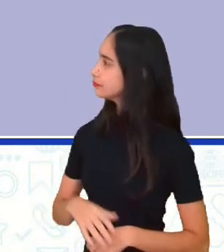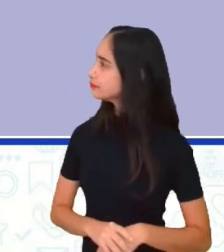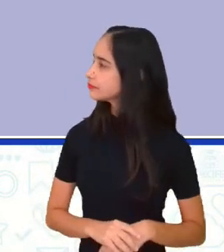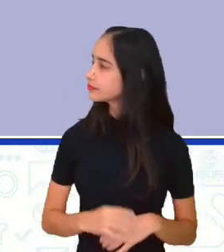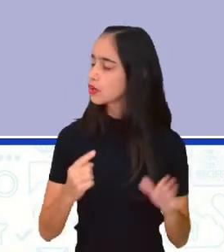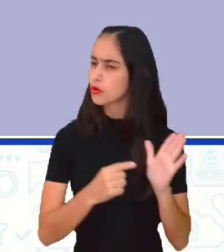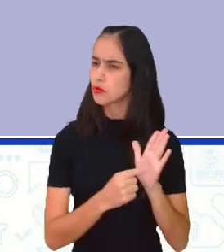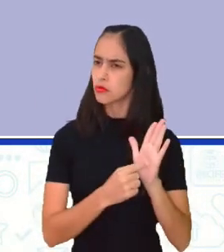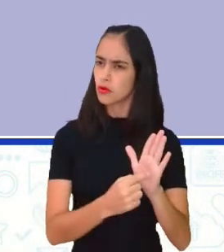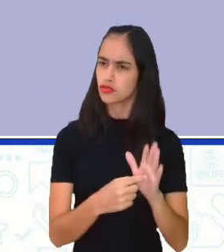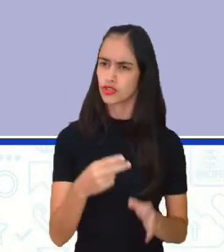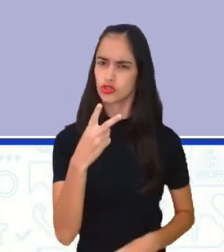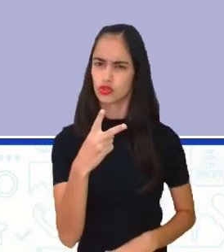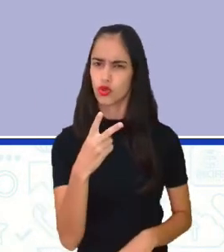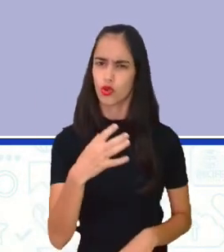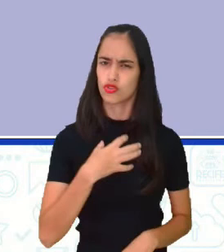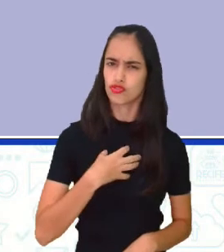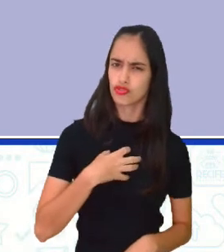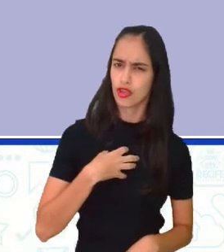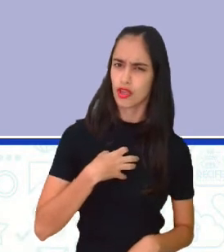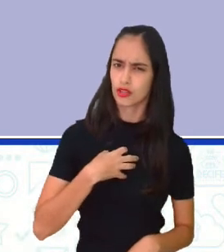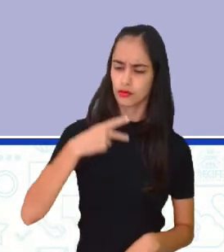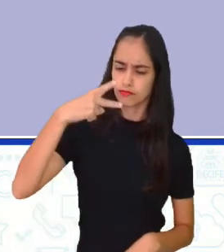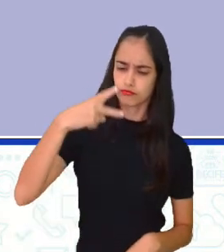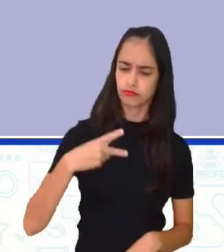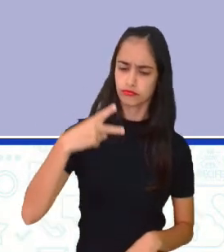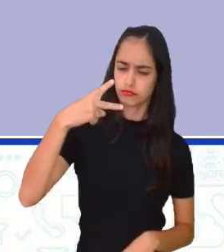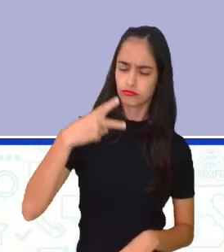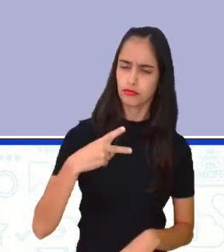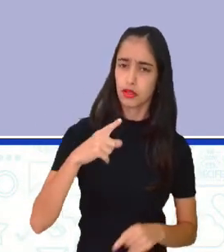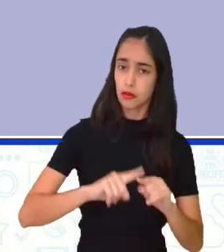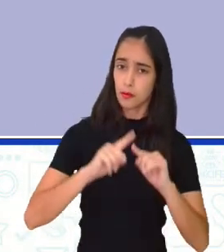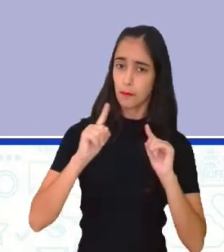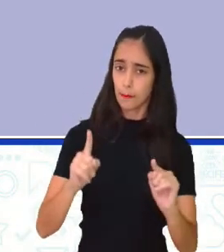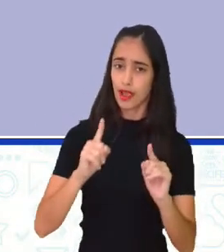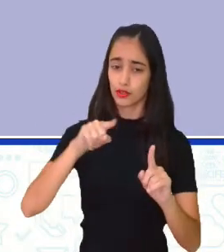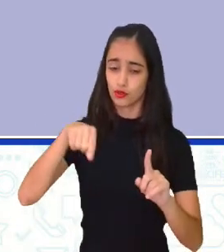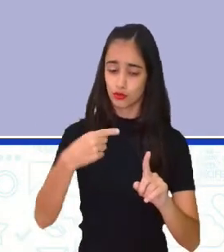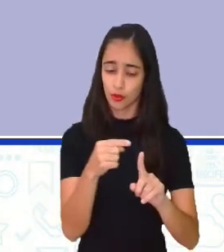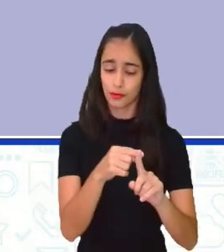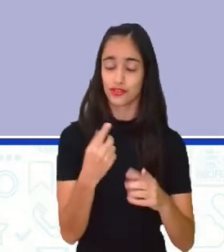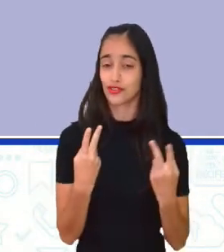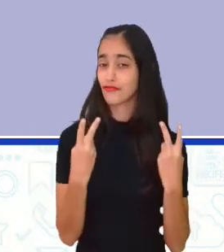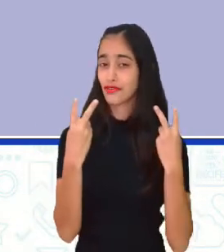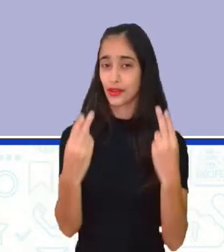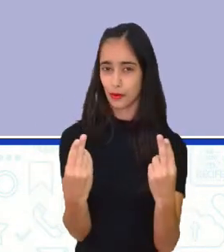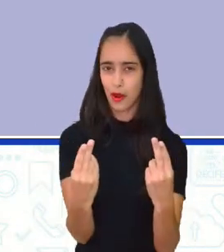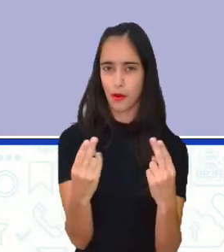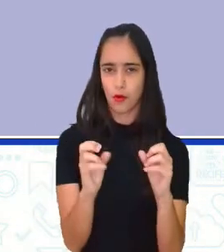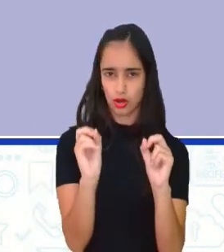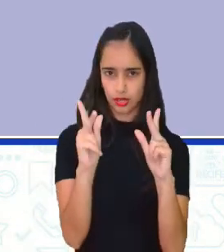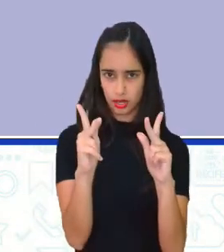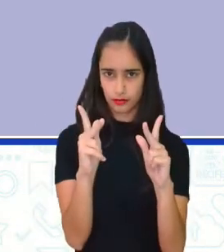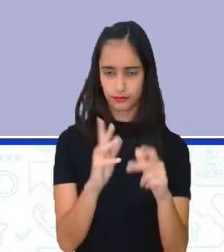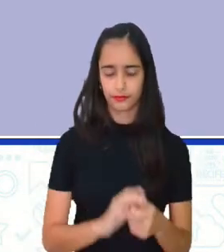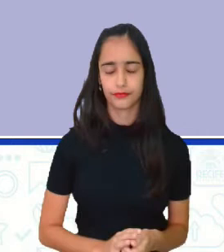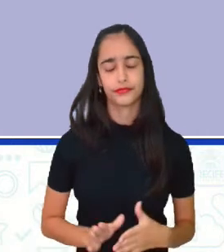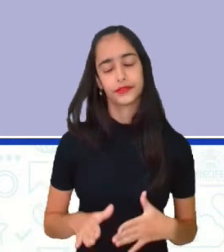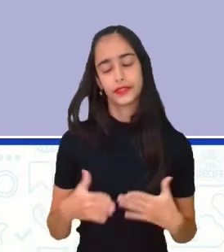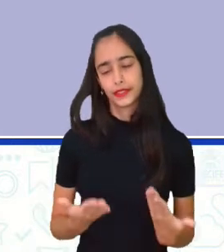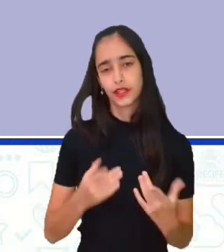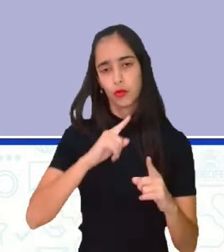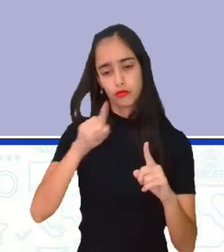né? Ele tem dois formatos, mas com o mesmo objetivo, a mesma função, não é? Então, ele funciona